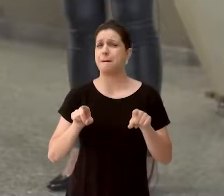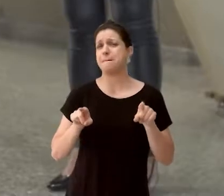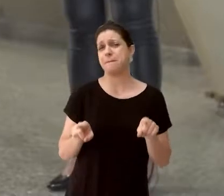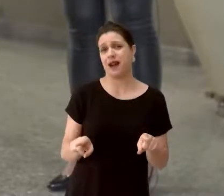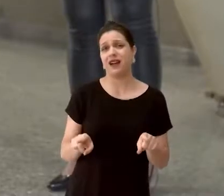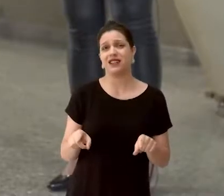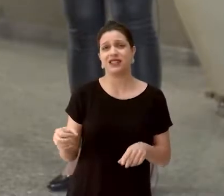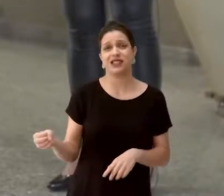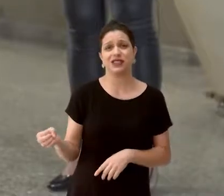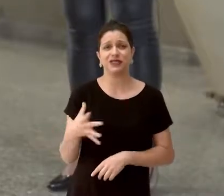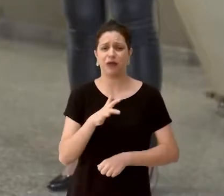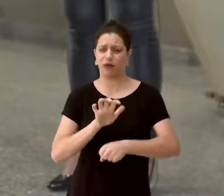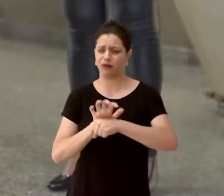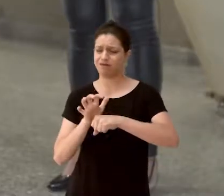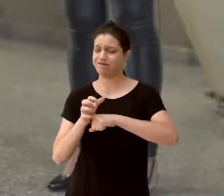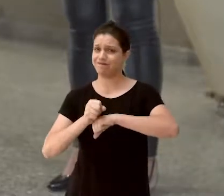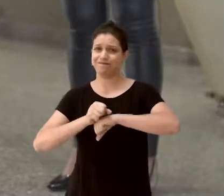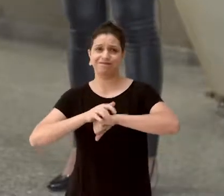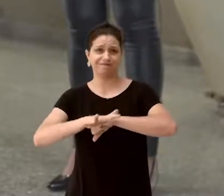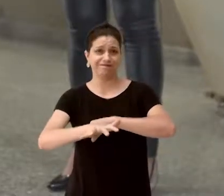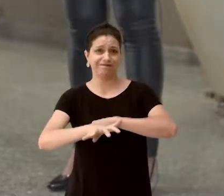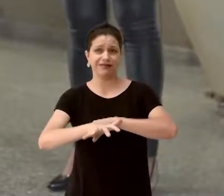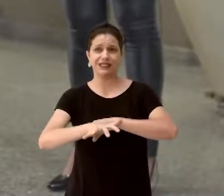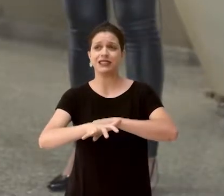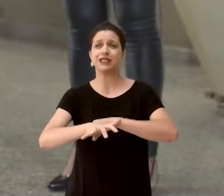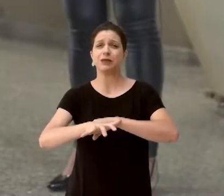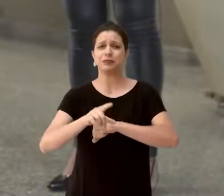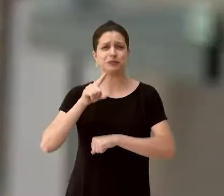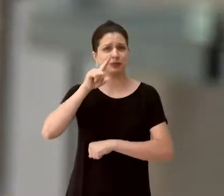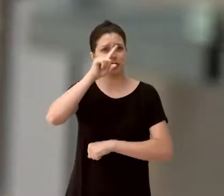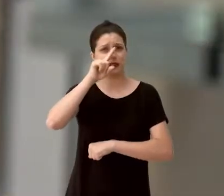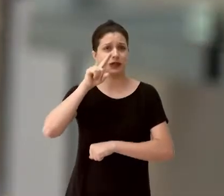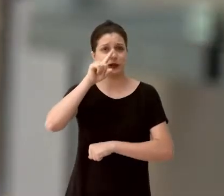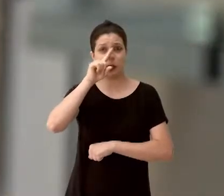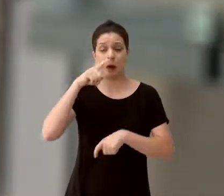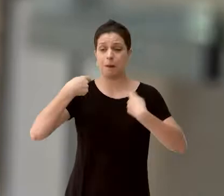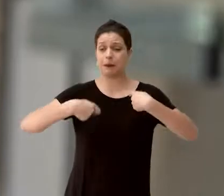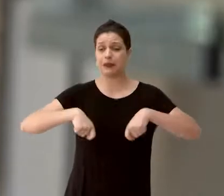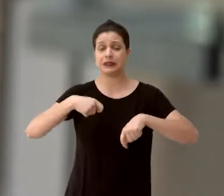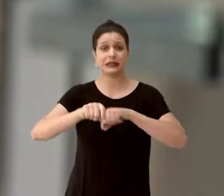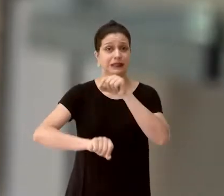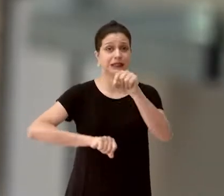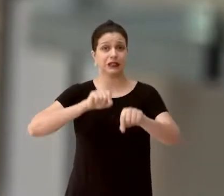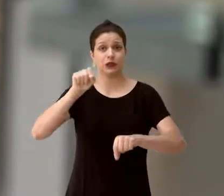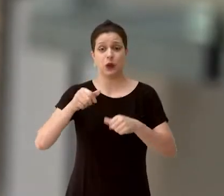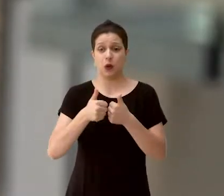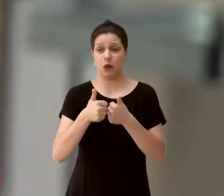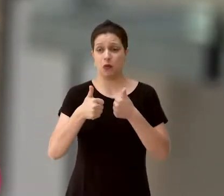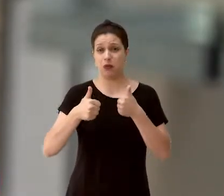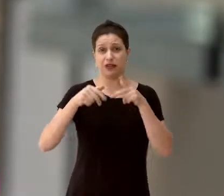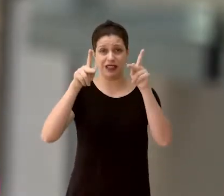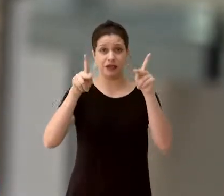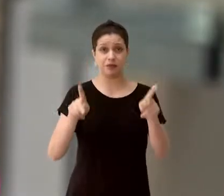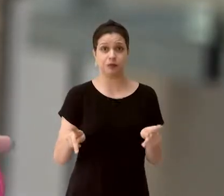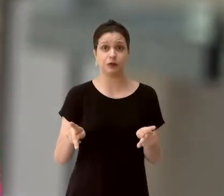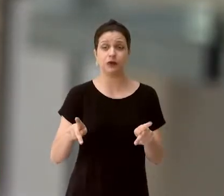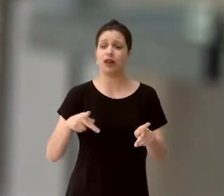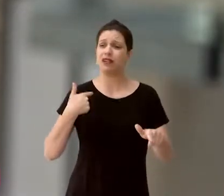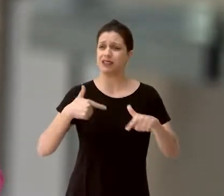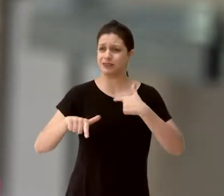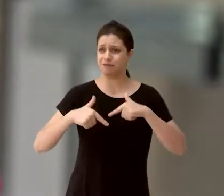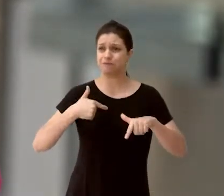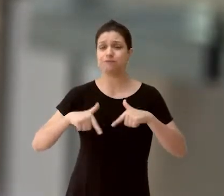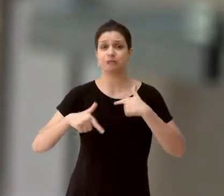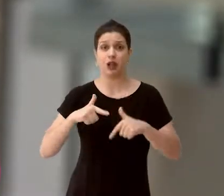novo coronavírus se revelou extremamente contagioso e exigiu dos poderes públicos ações